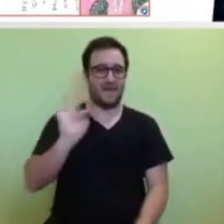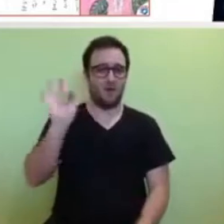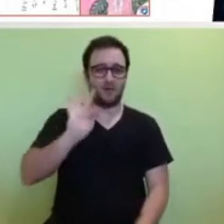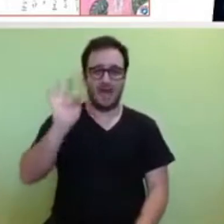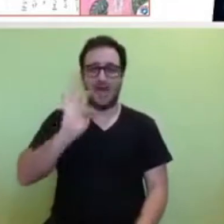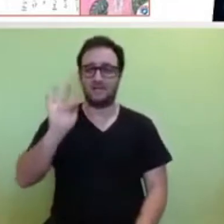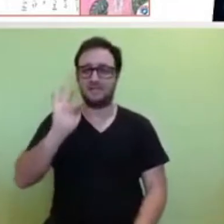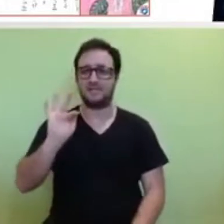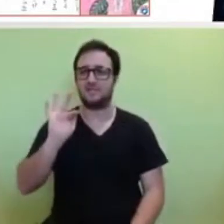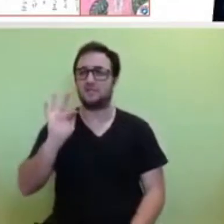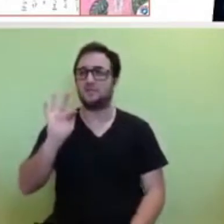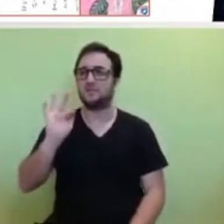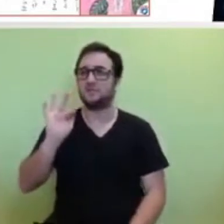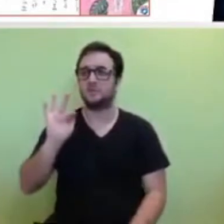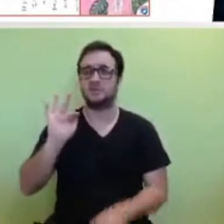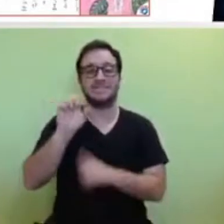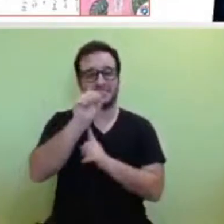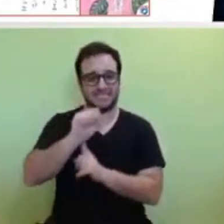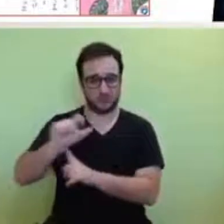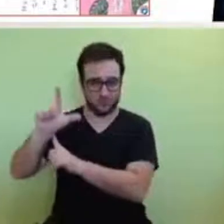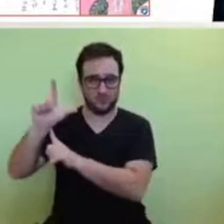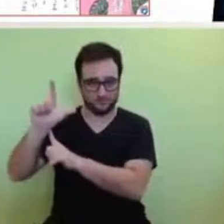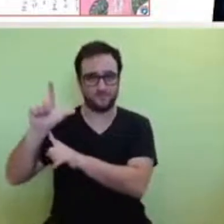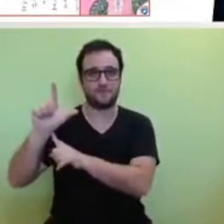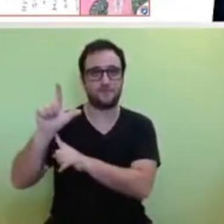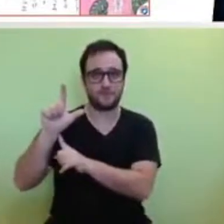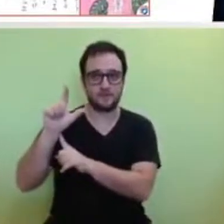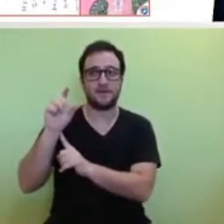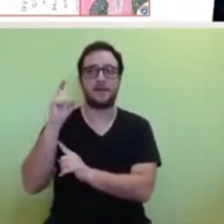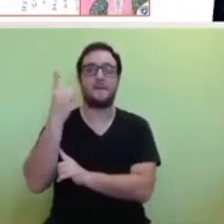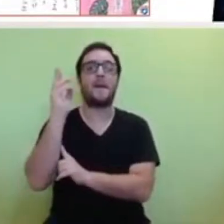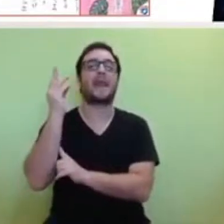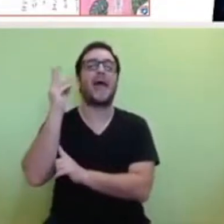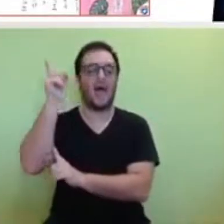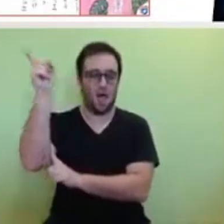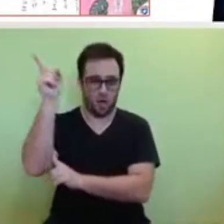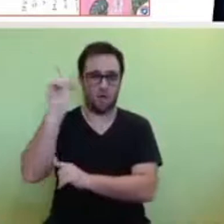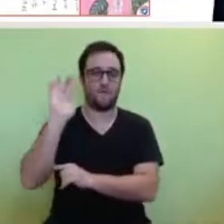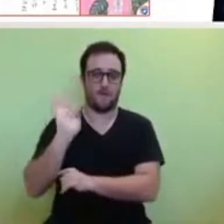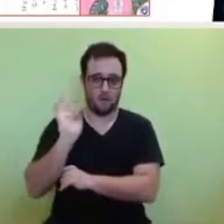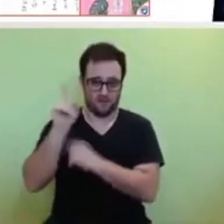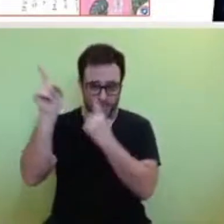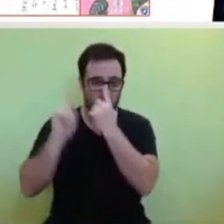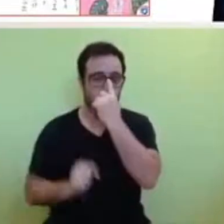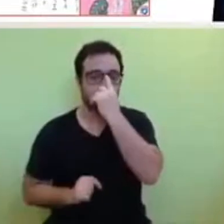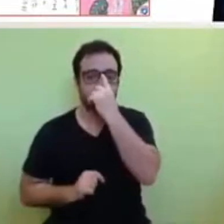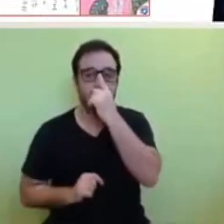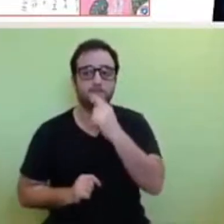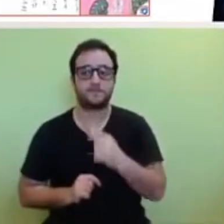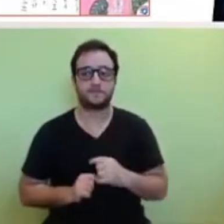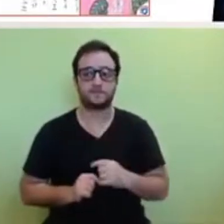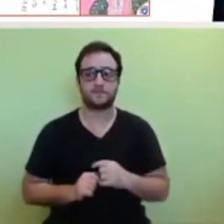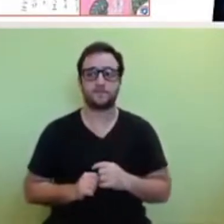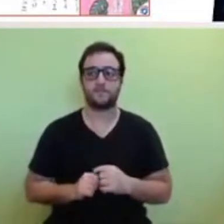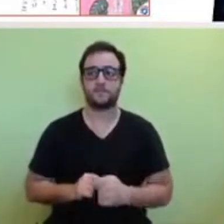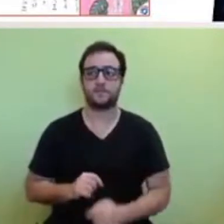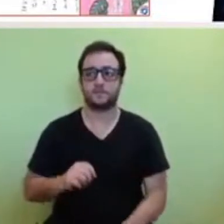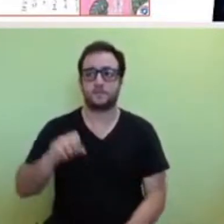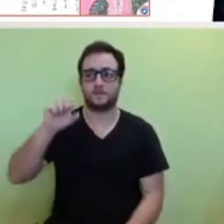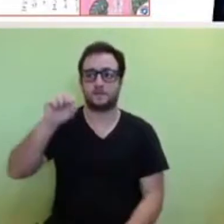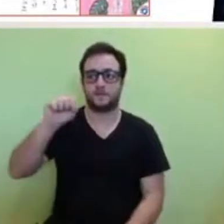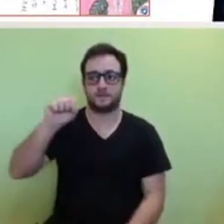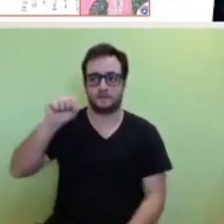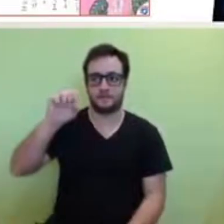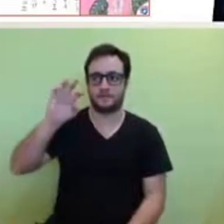e trabalhava como intérprete no curso de educação física. E tinha muitos termos na